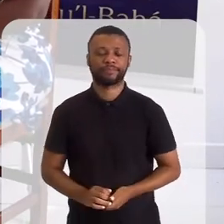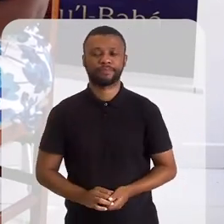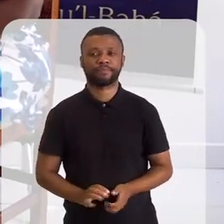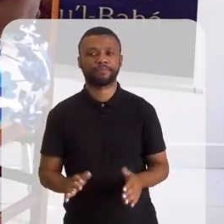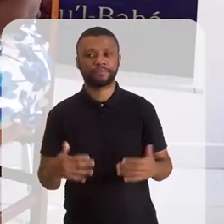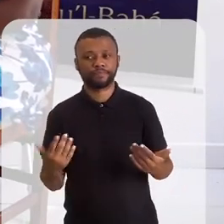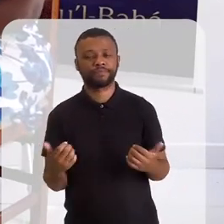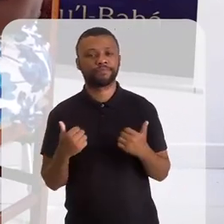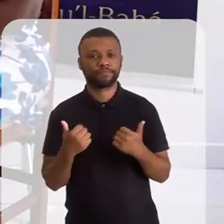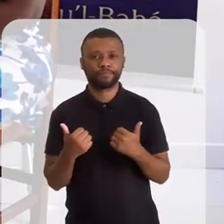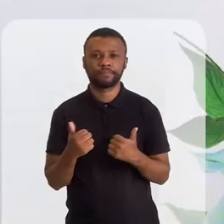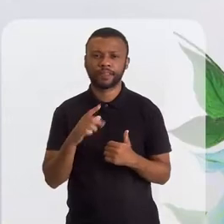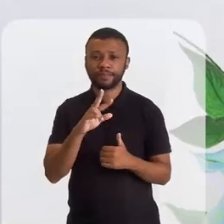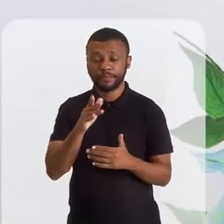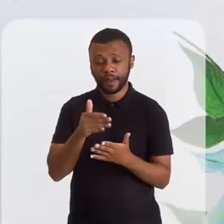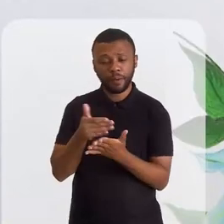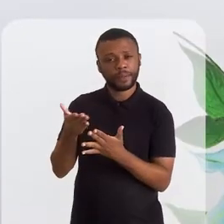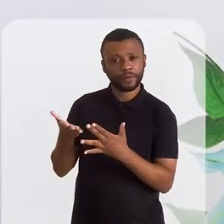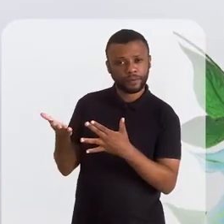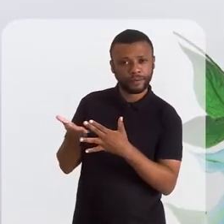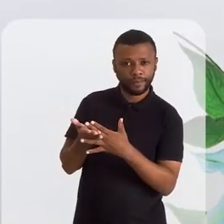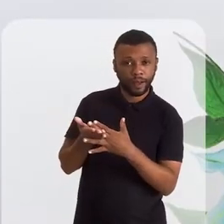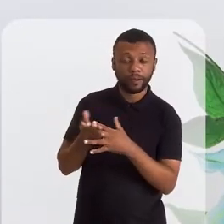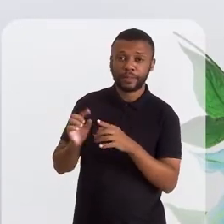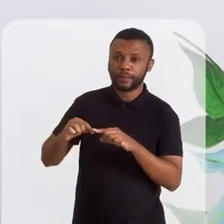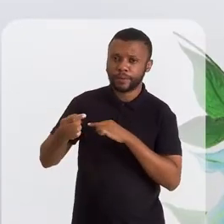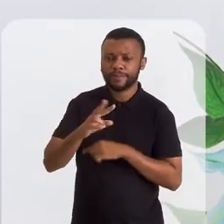templo. Perfeito. Nós vamos a um